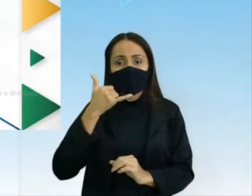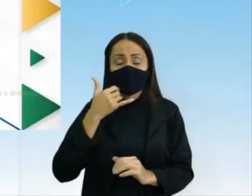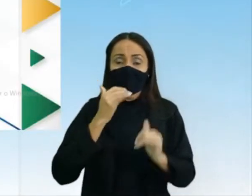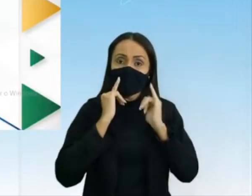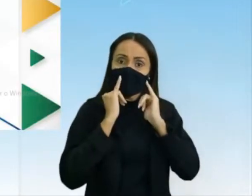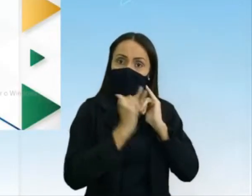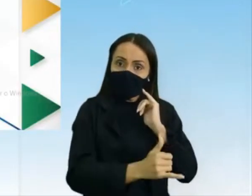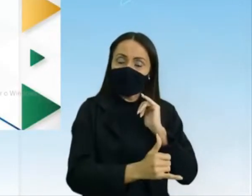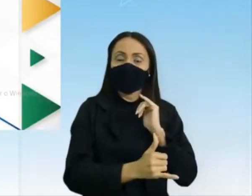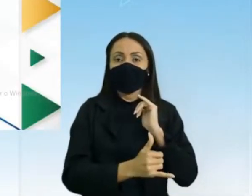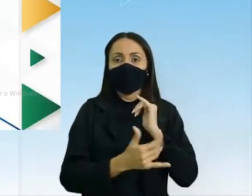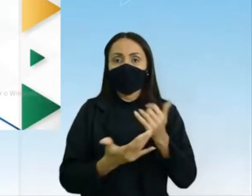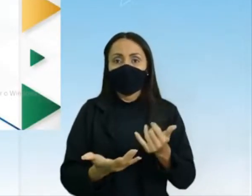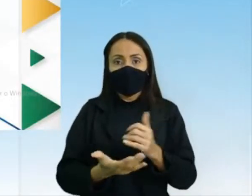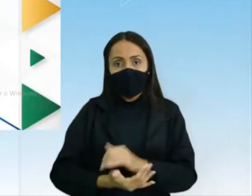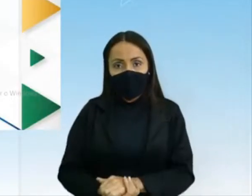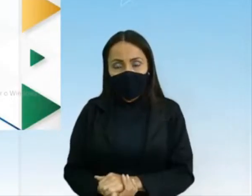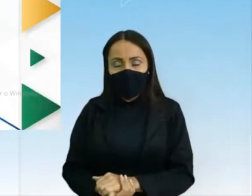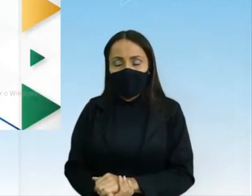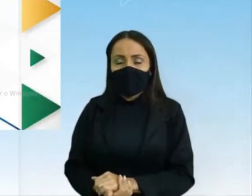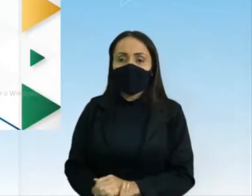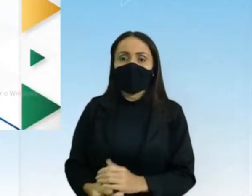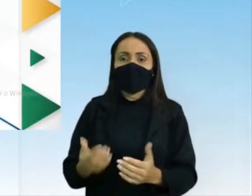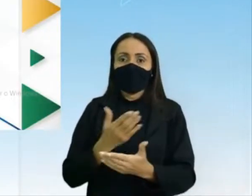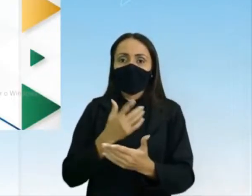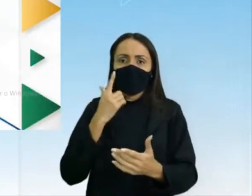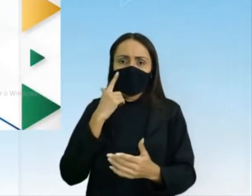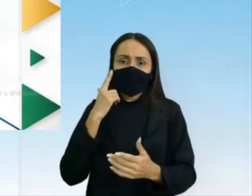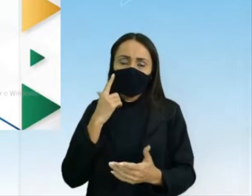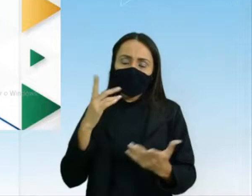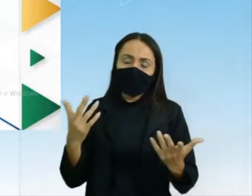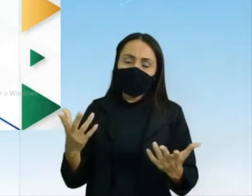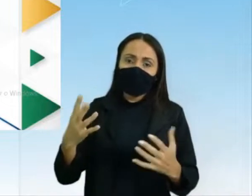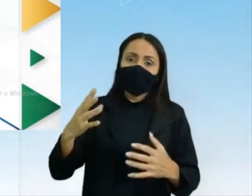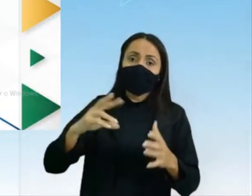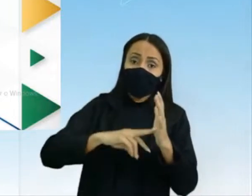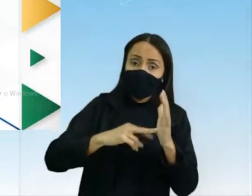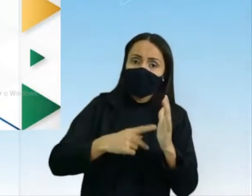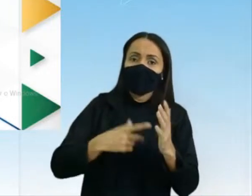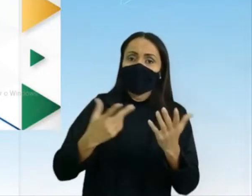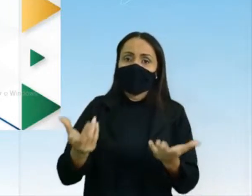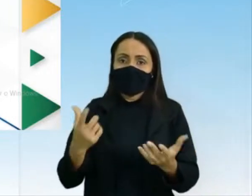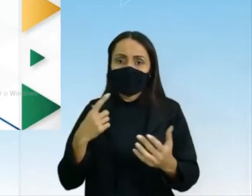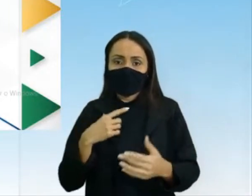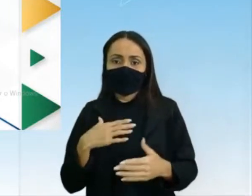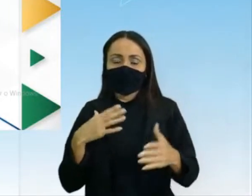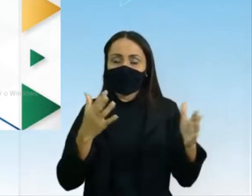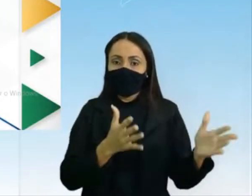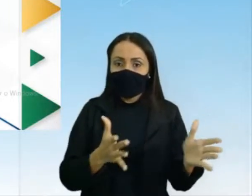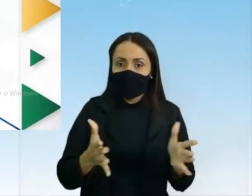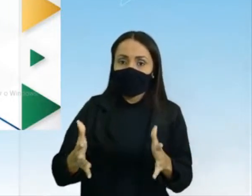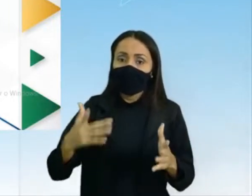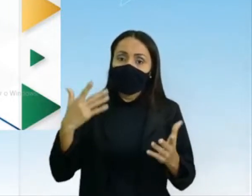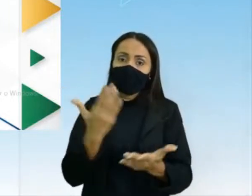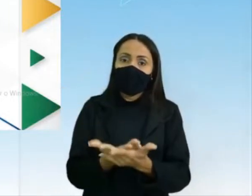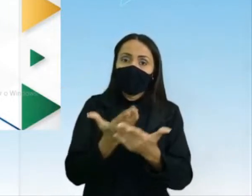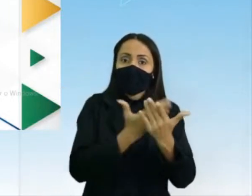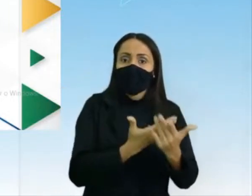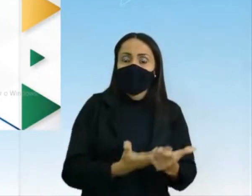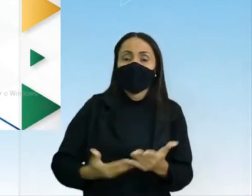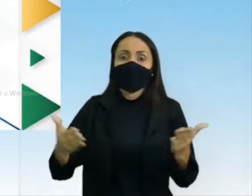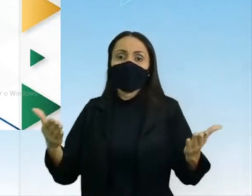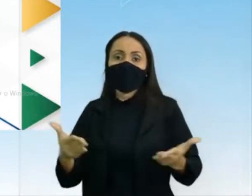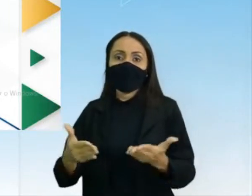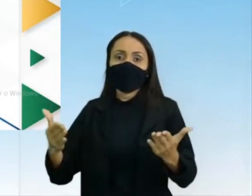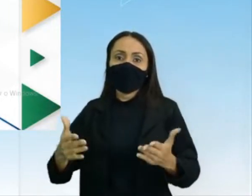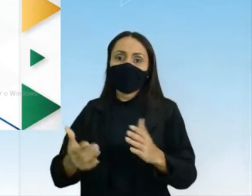Então, é justamente disso que emerge o sentido. Então, é nesse ponto a nossa aula de hoje.